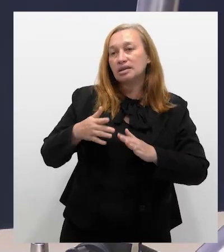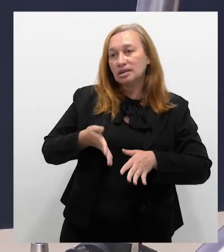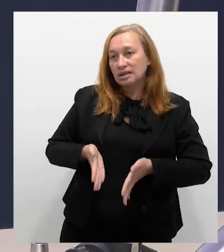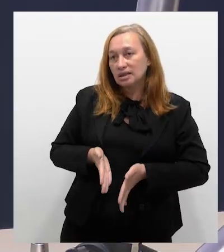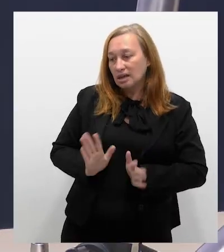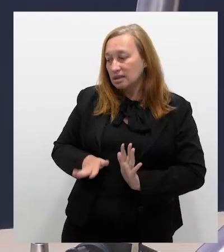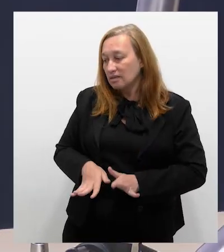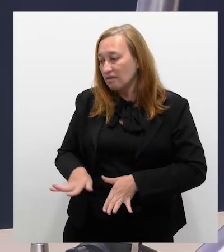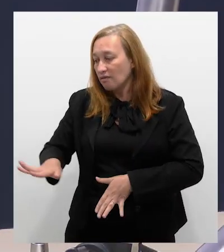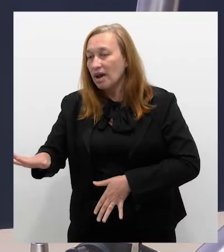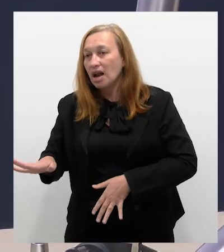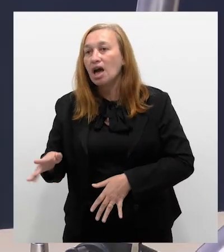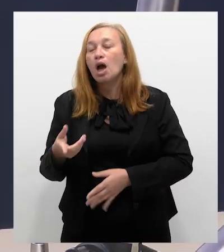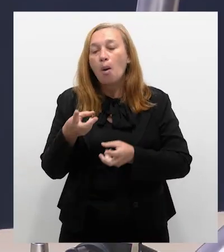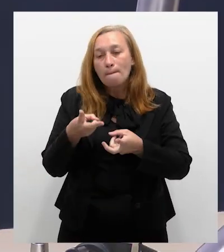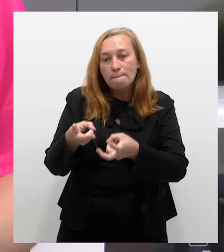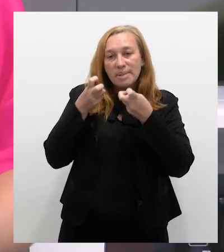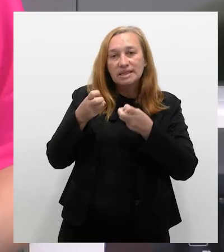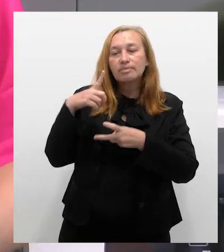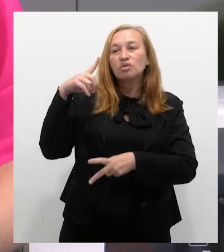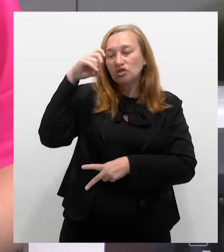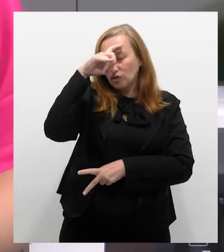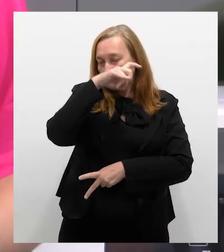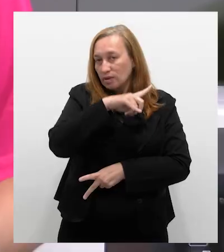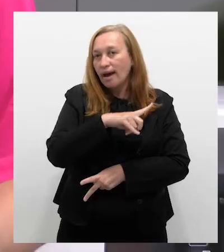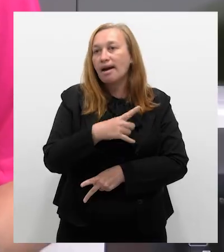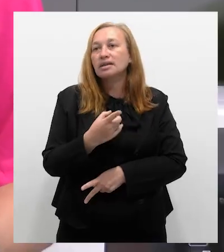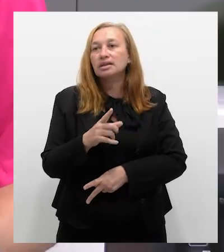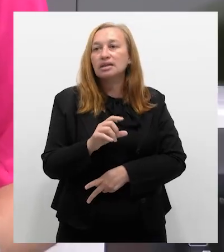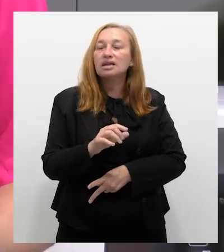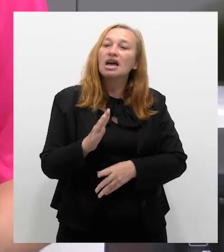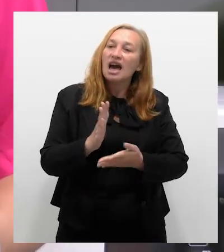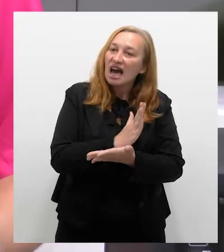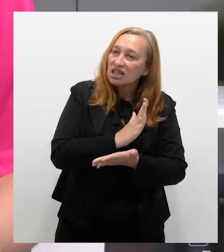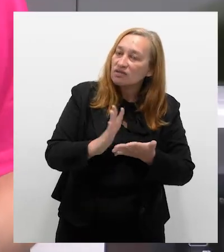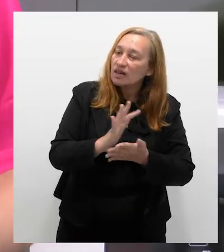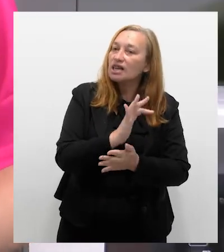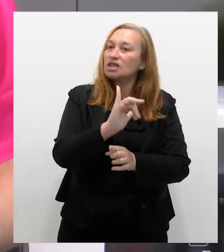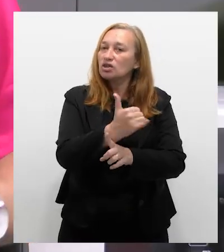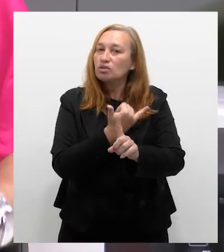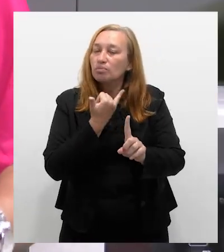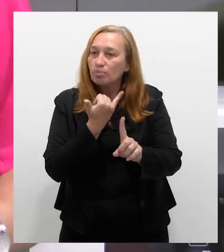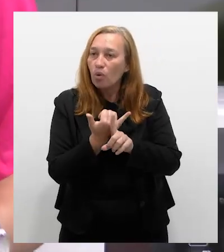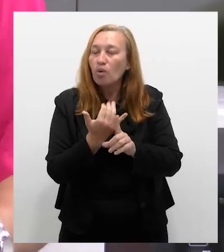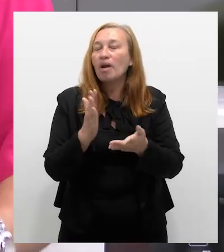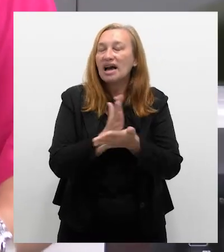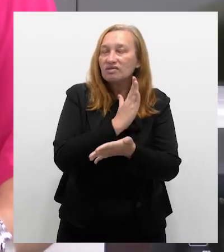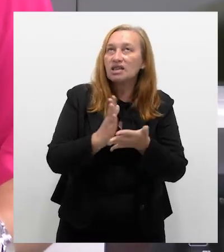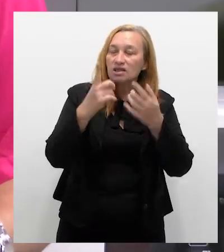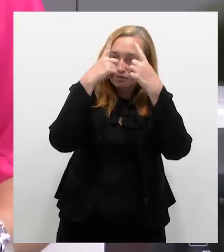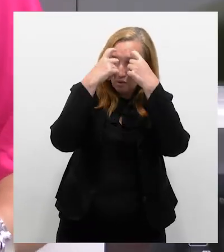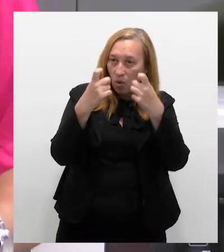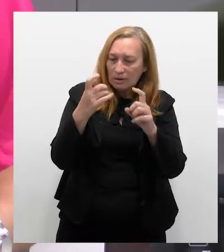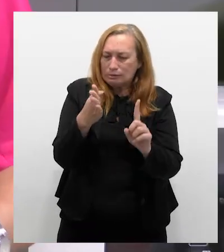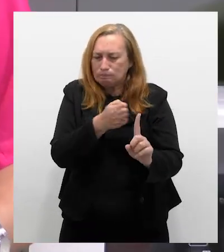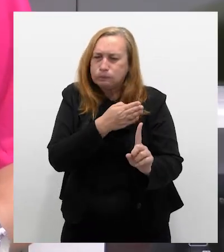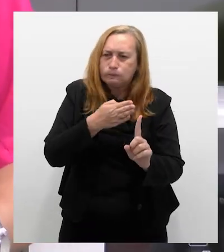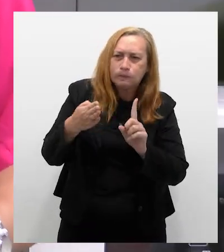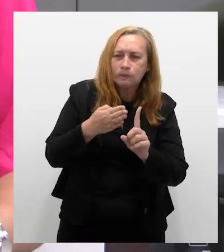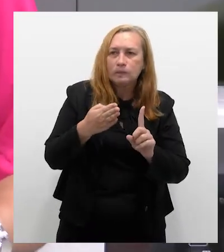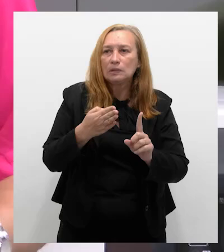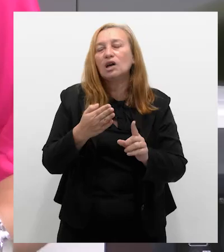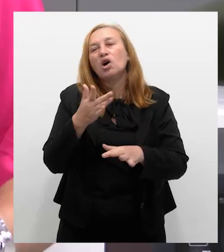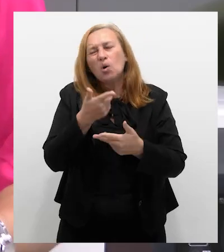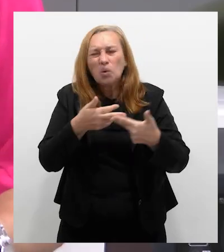carioca e eu percebi uma certa dificuldade, assim, às vezes bullying, às vezes partiam para violência física, até coisas